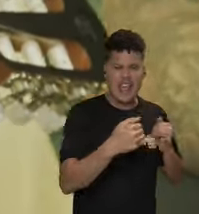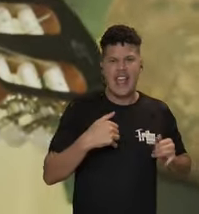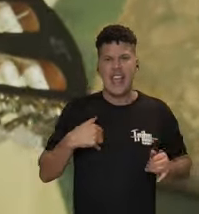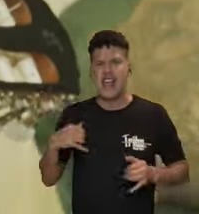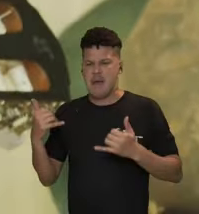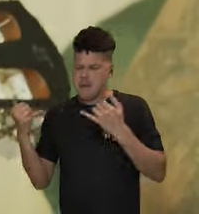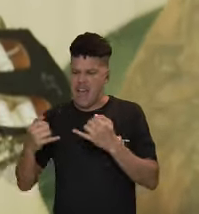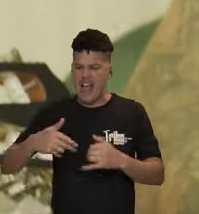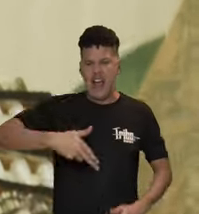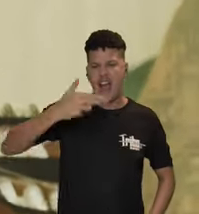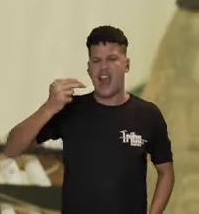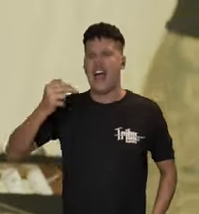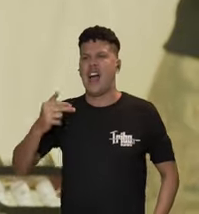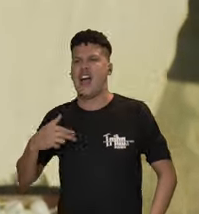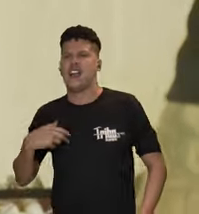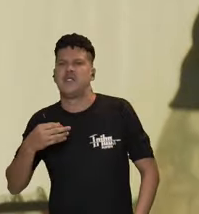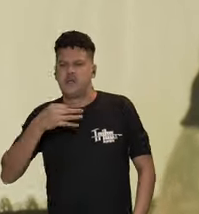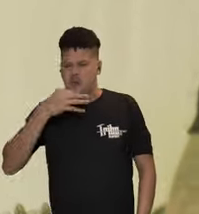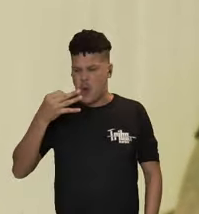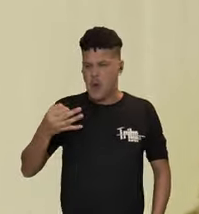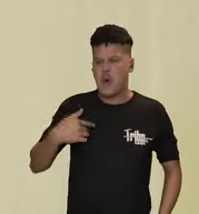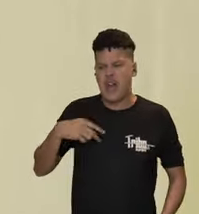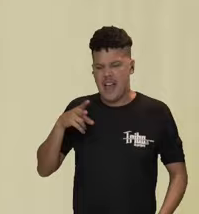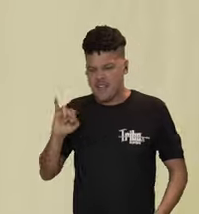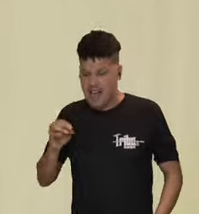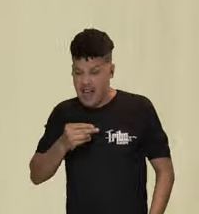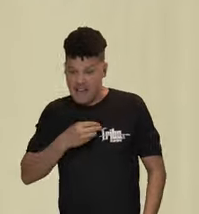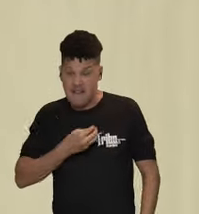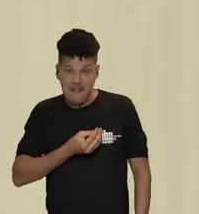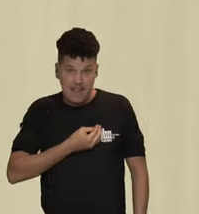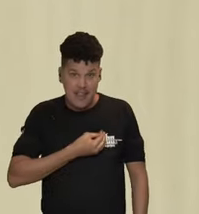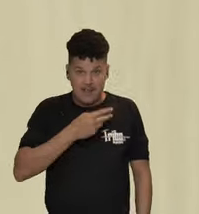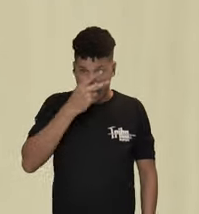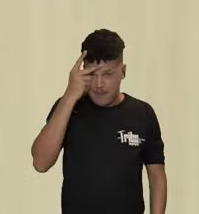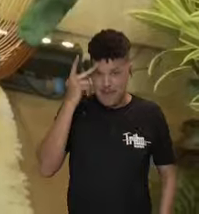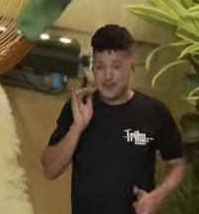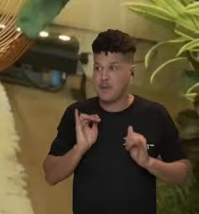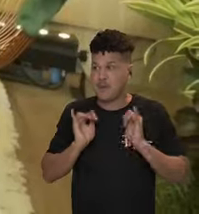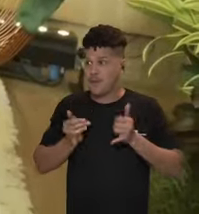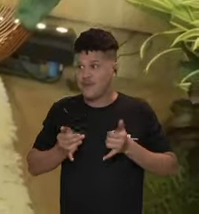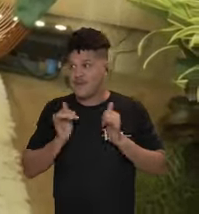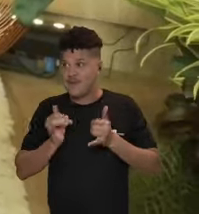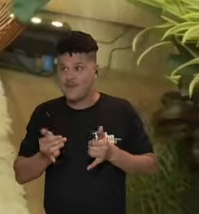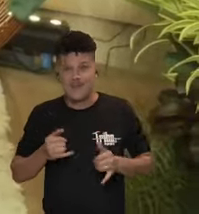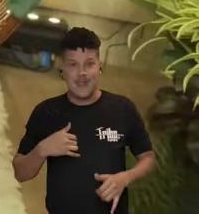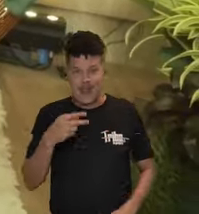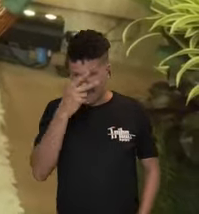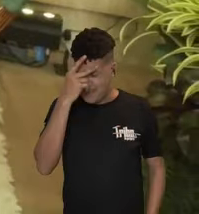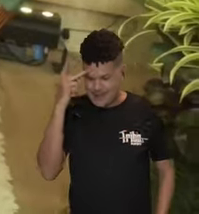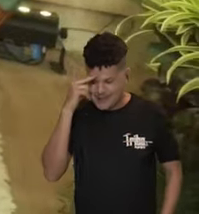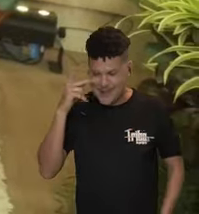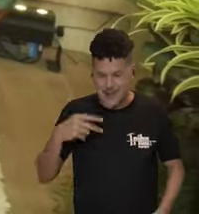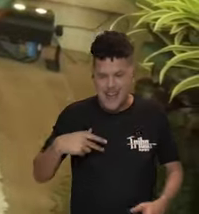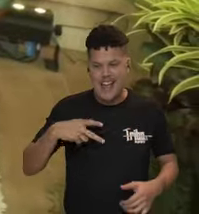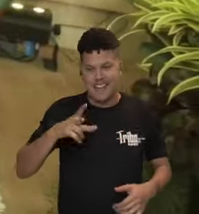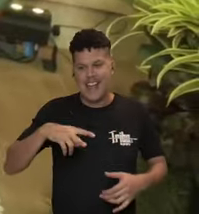zoa. E vive mais quem tá de boa. E pôs do lado o nego